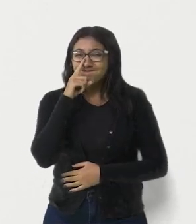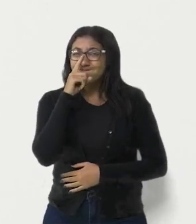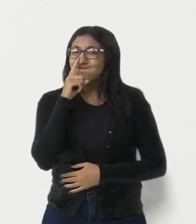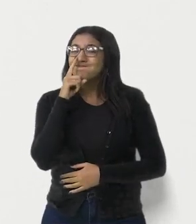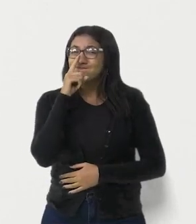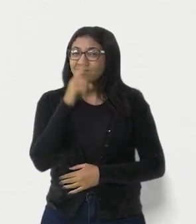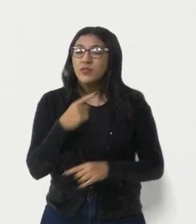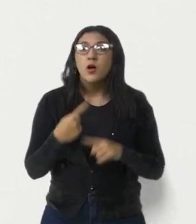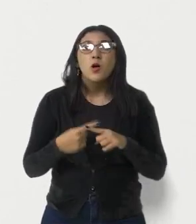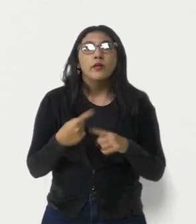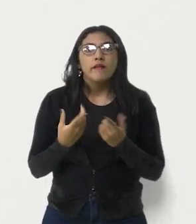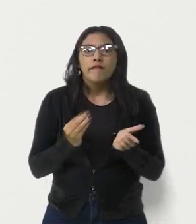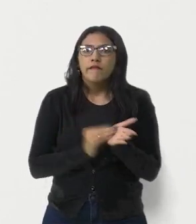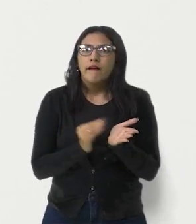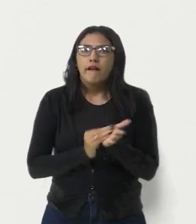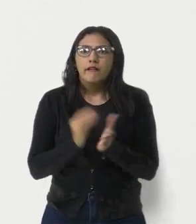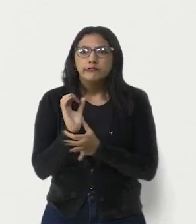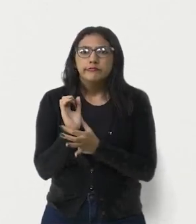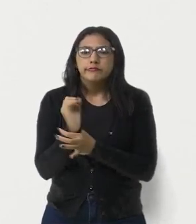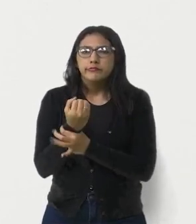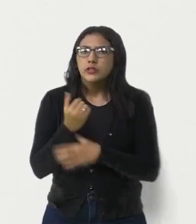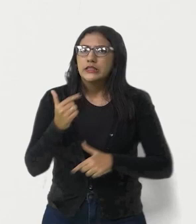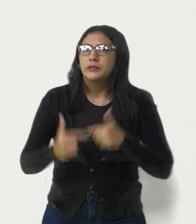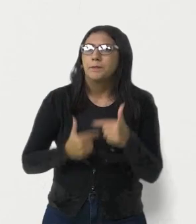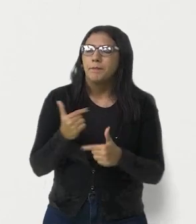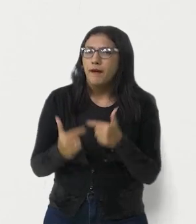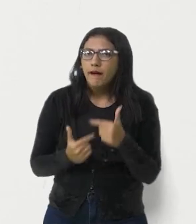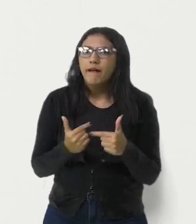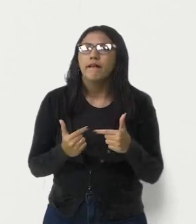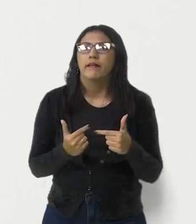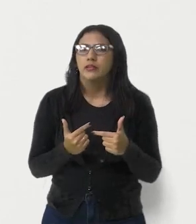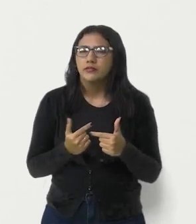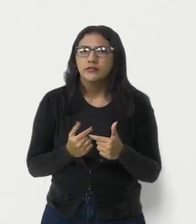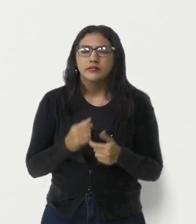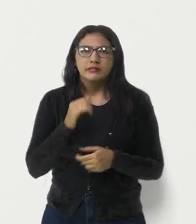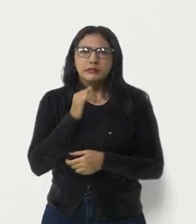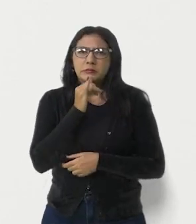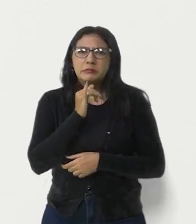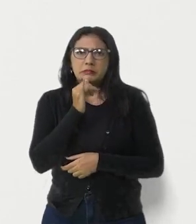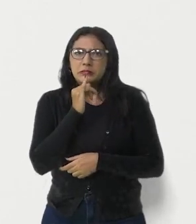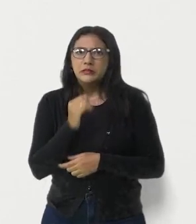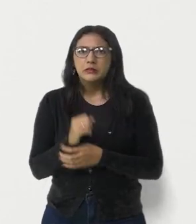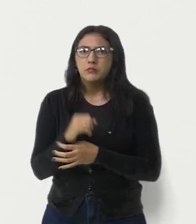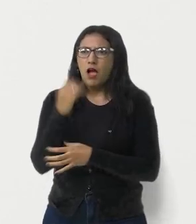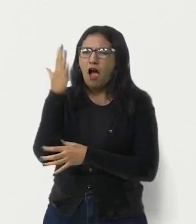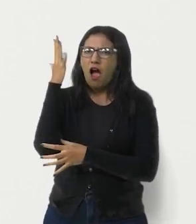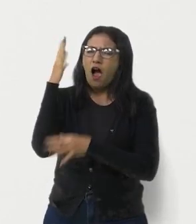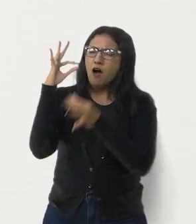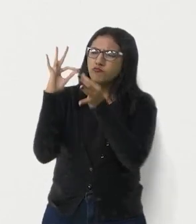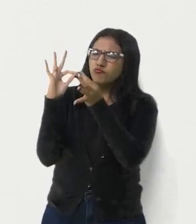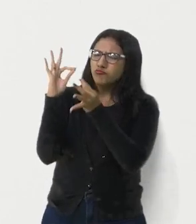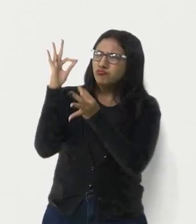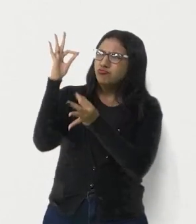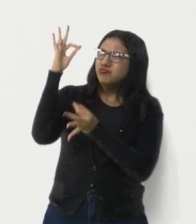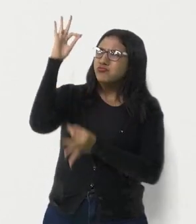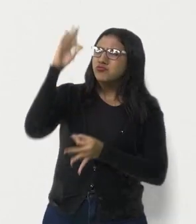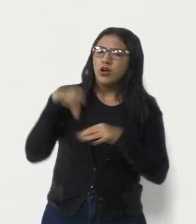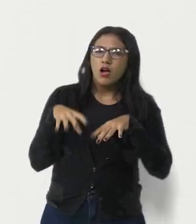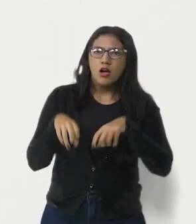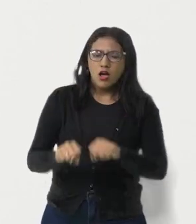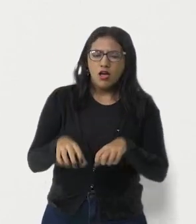nosso país. Isso porque falta segurança de trabalho, o número de subidas que a pessoa deve fazer para subir